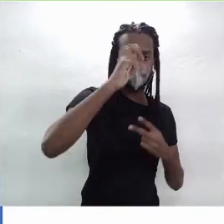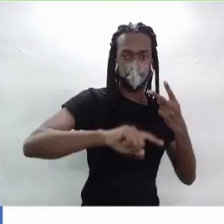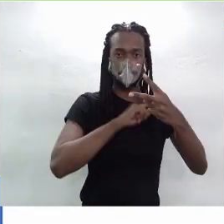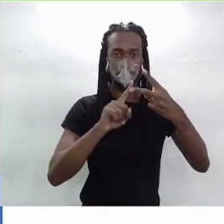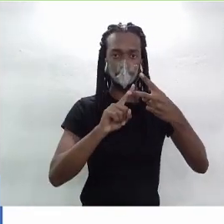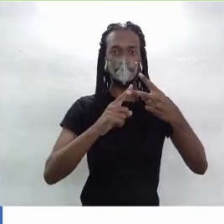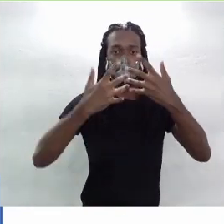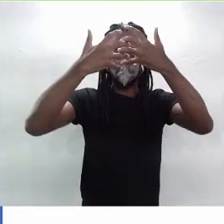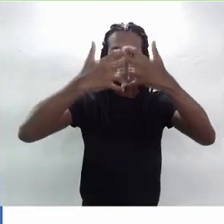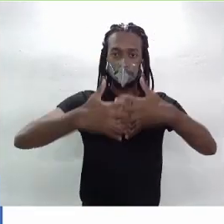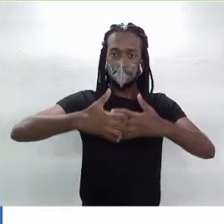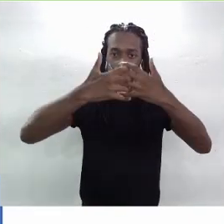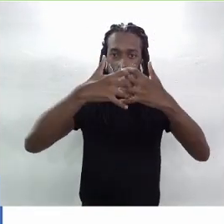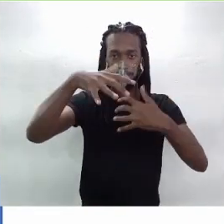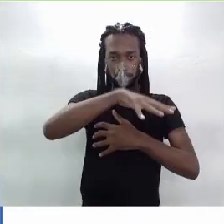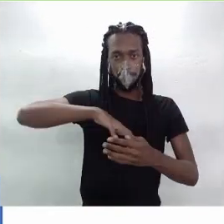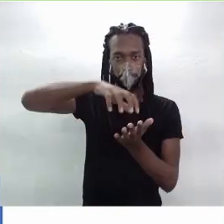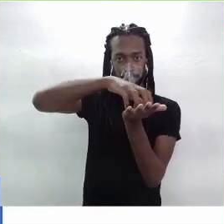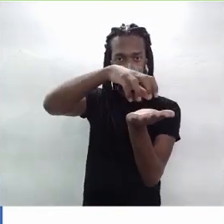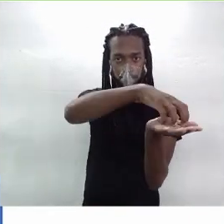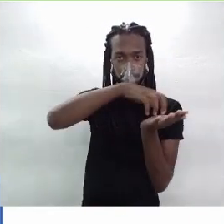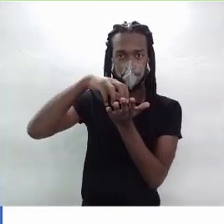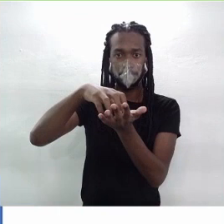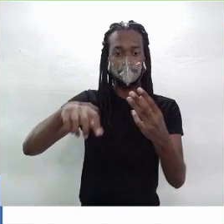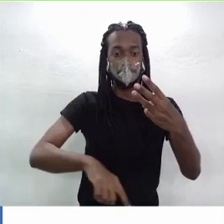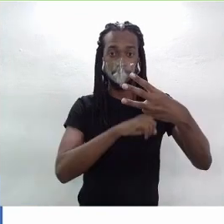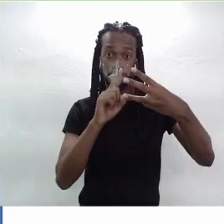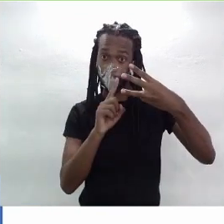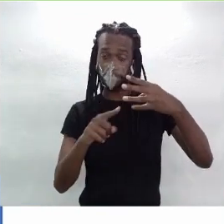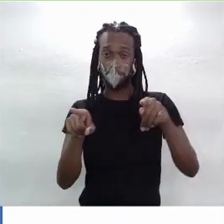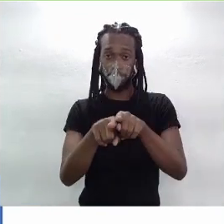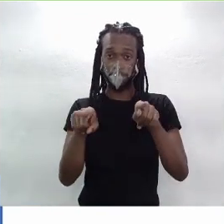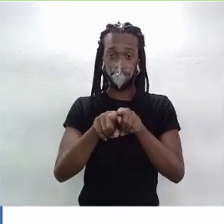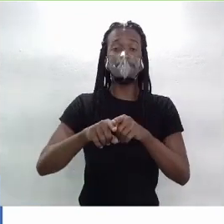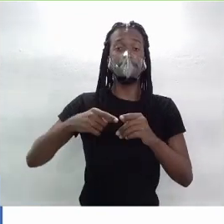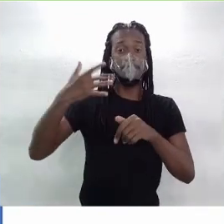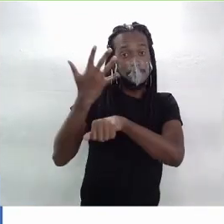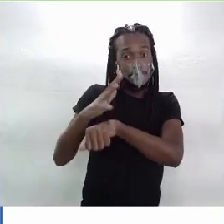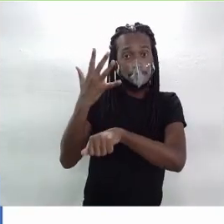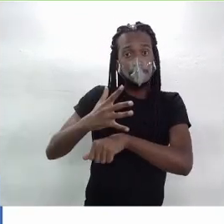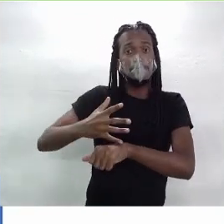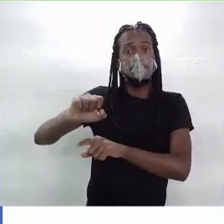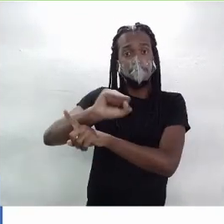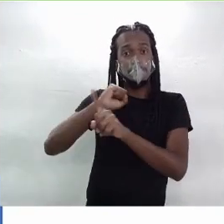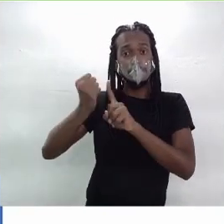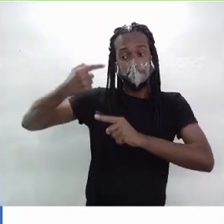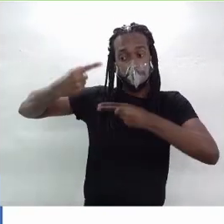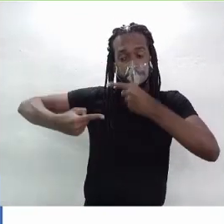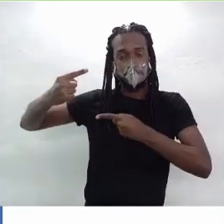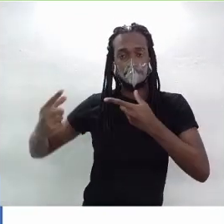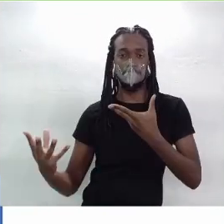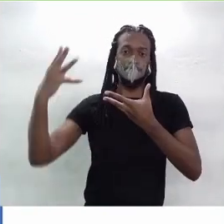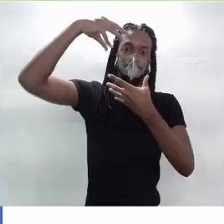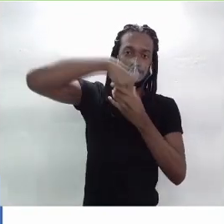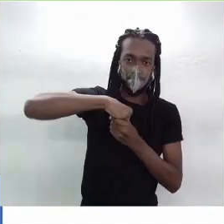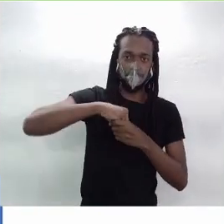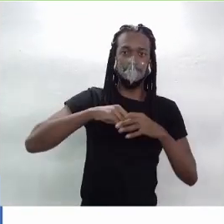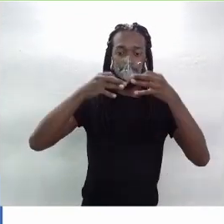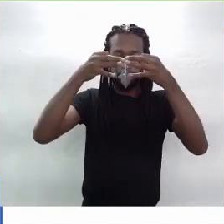mecanismos institucionais e práticas sociopolíticas enraizadas dentro